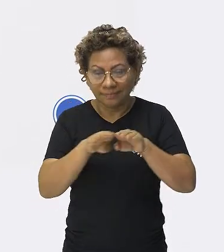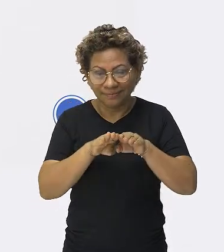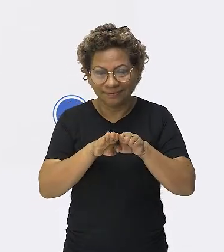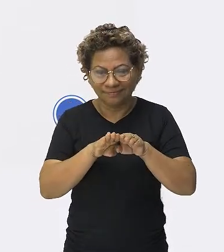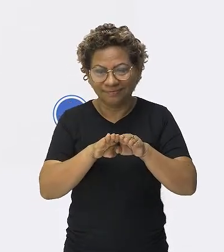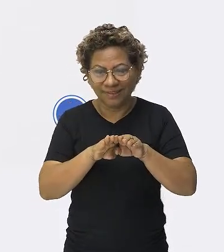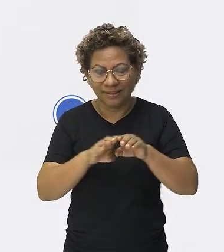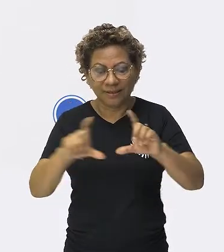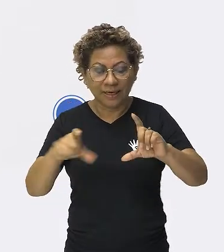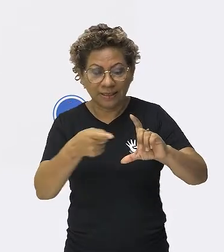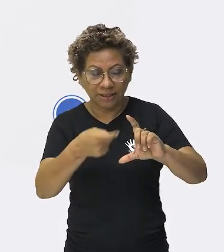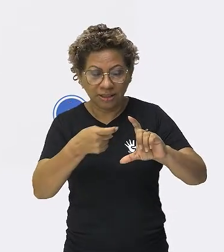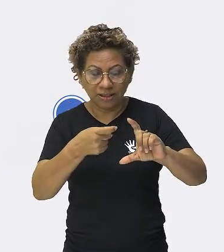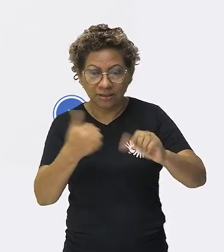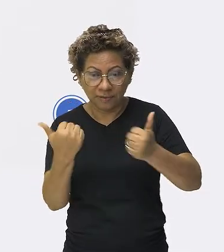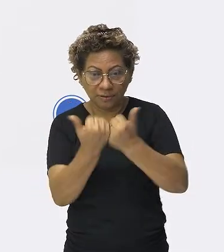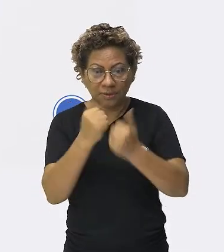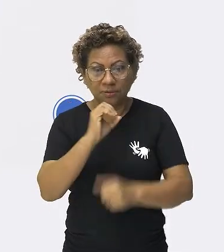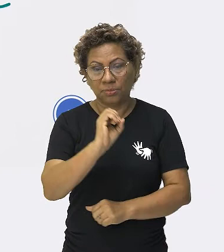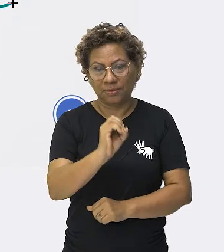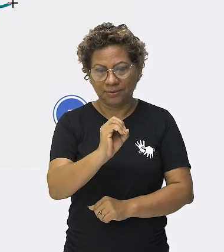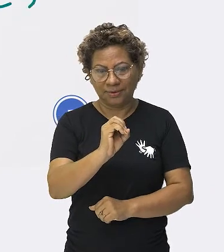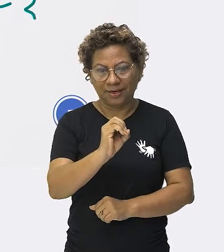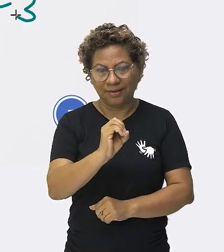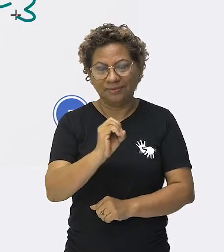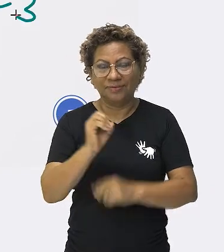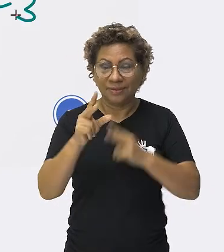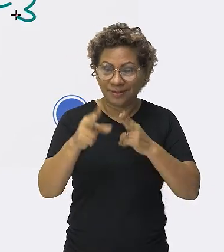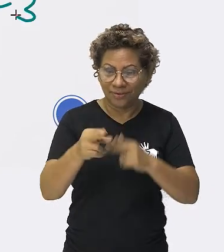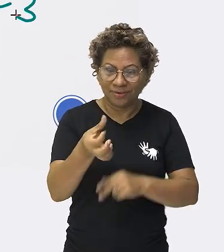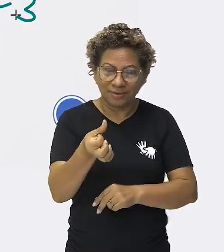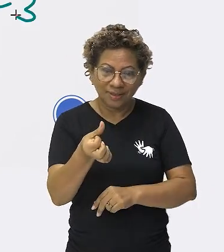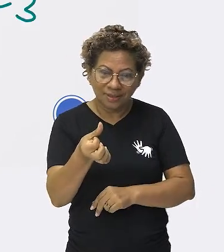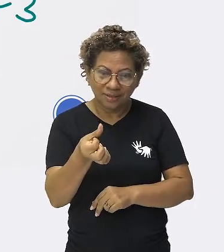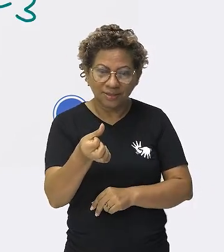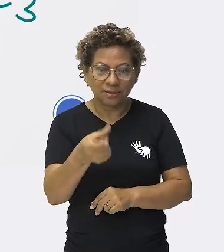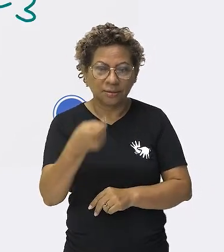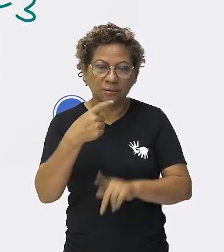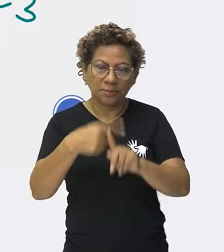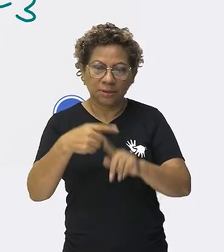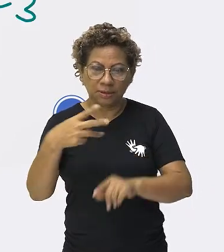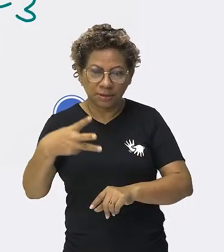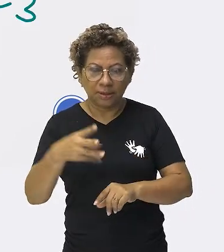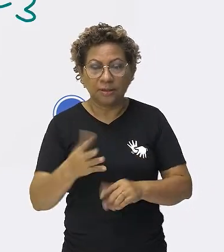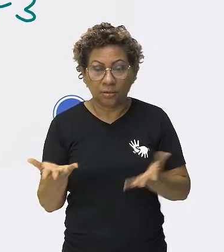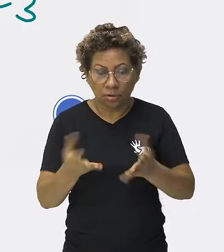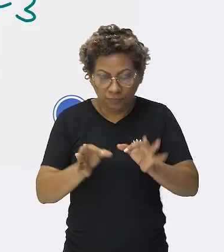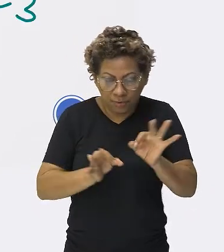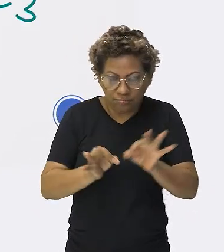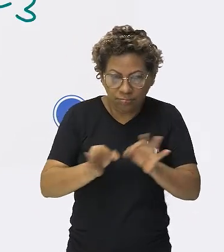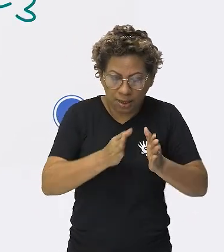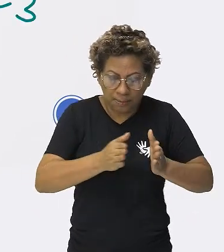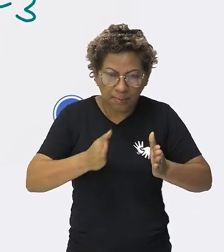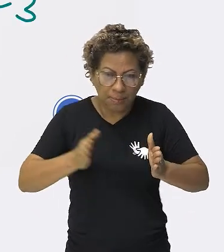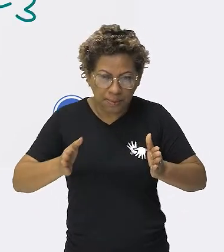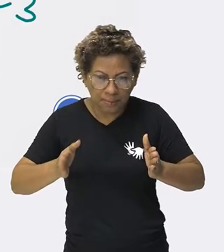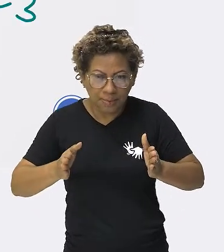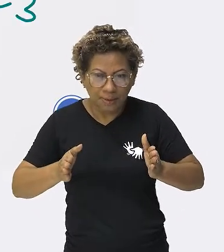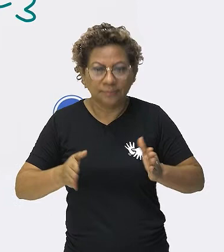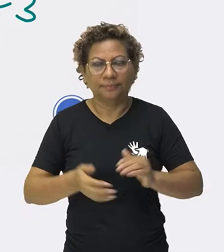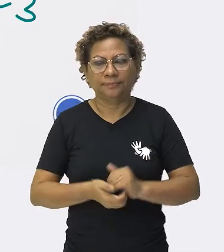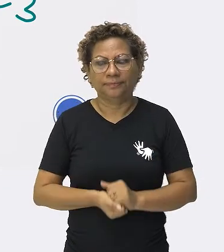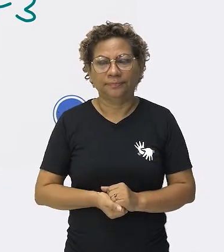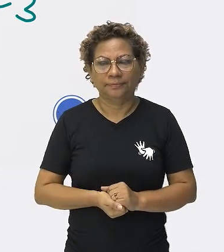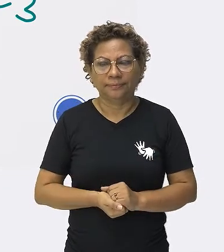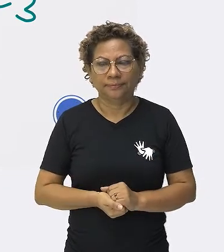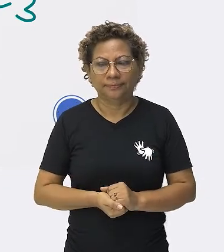Então, fica zero igual a 6x mais 3, tá? Aí, basta a gente arrumar aqui a nossa